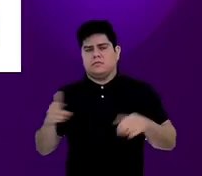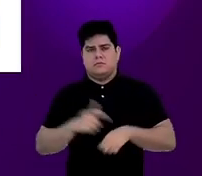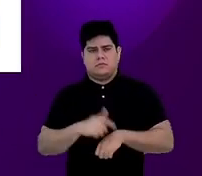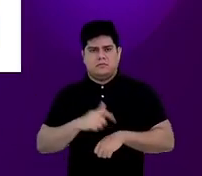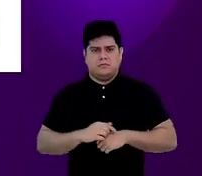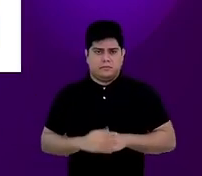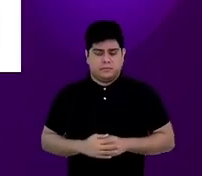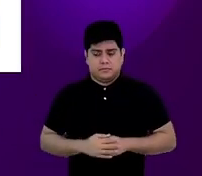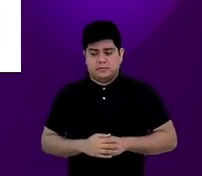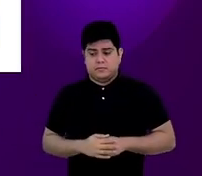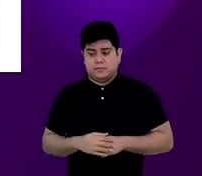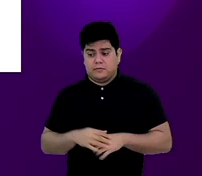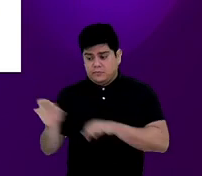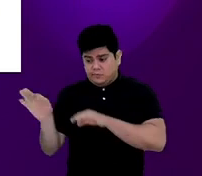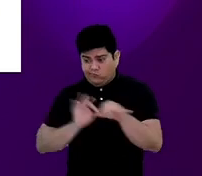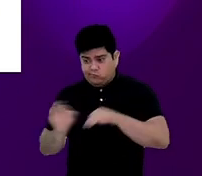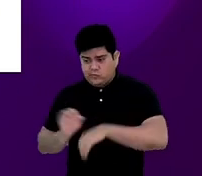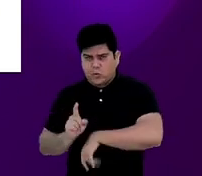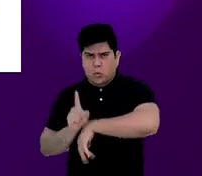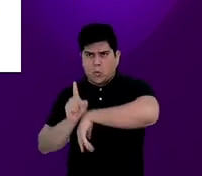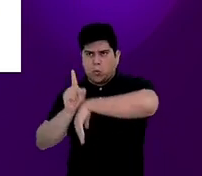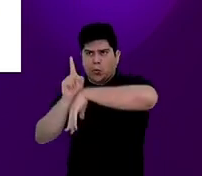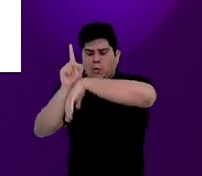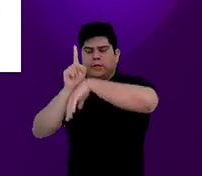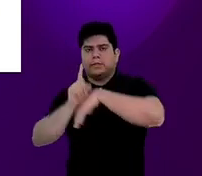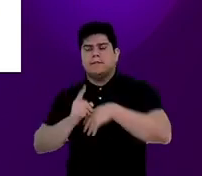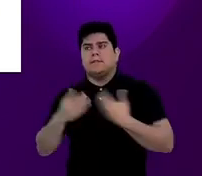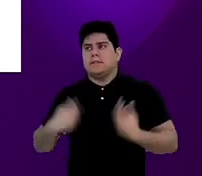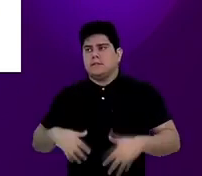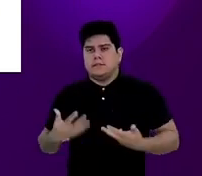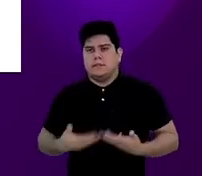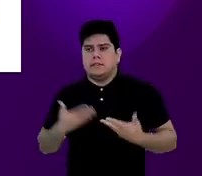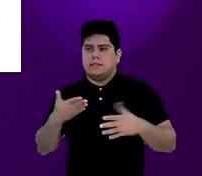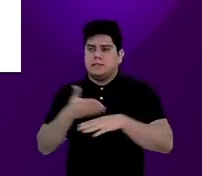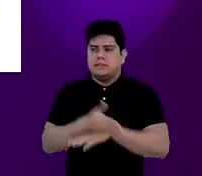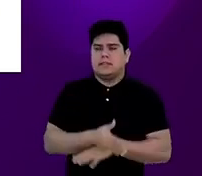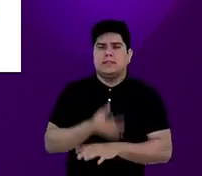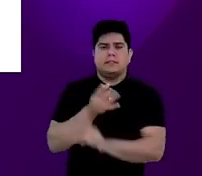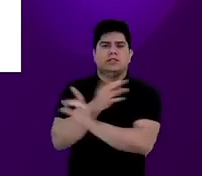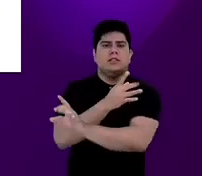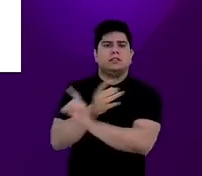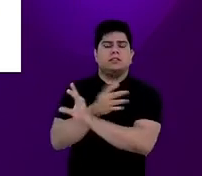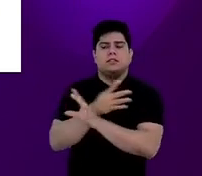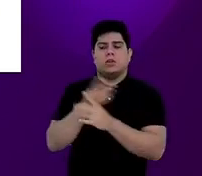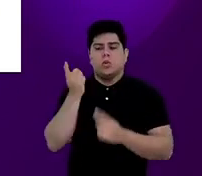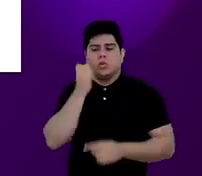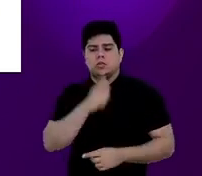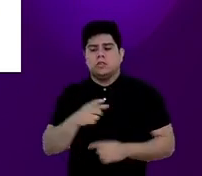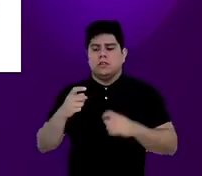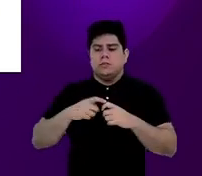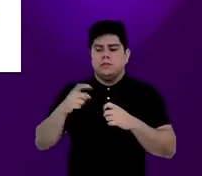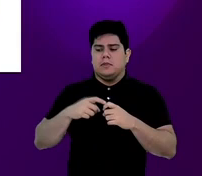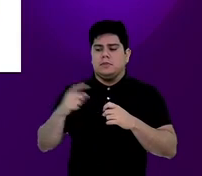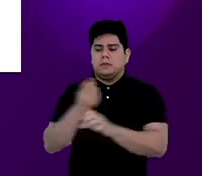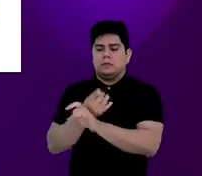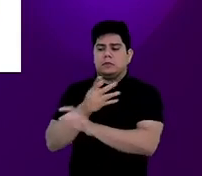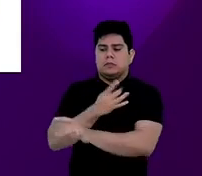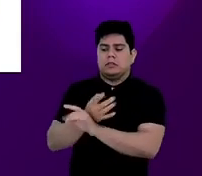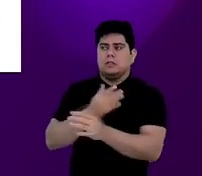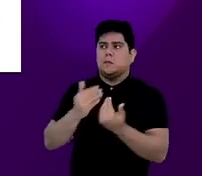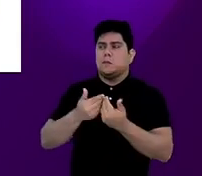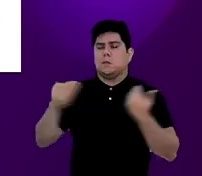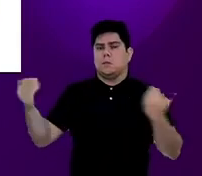corrida espacial motivou a necessidade de se acessar a medicina à distância, né? A gente conseguir fazer medicina em uma distância muito